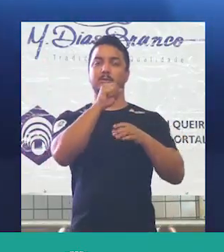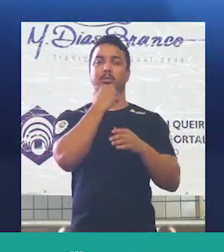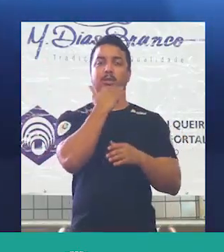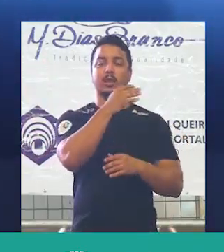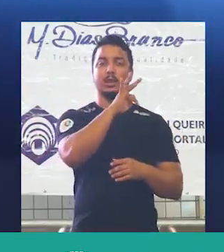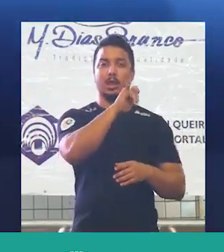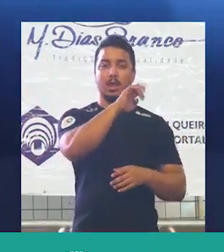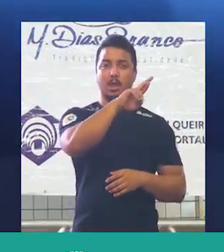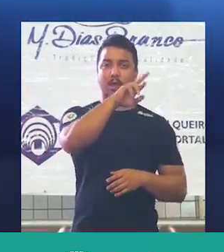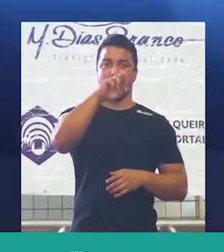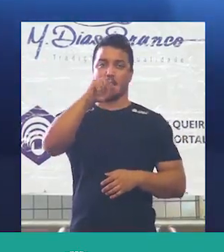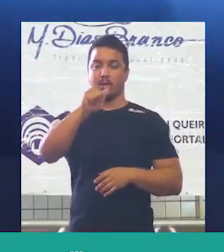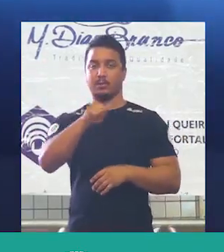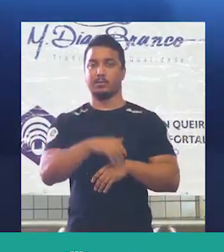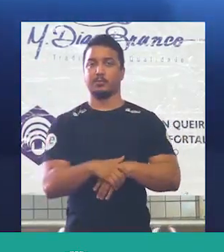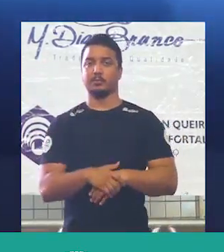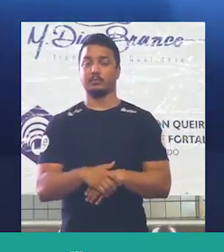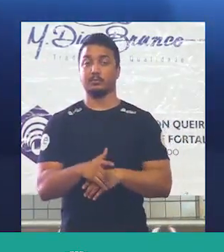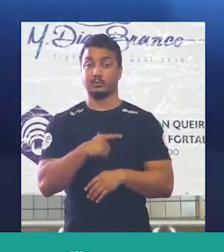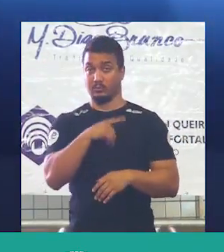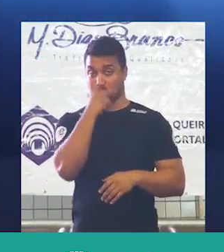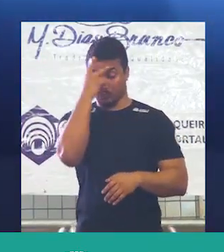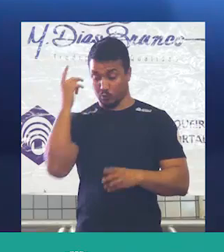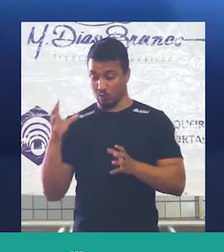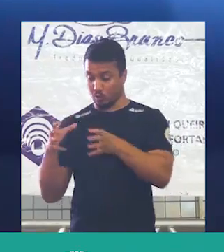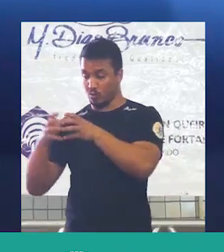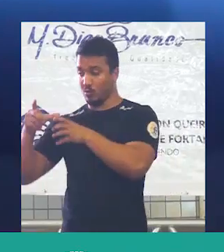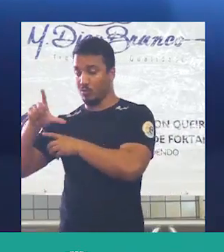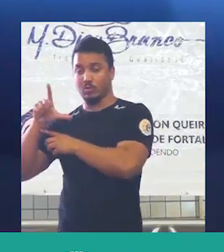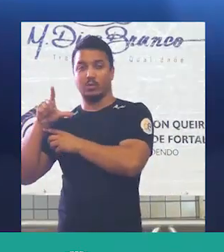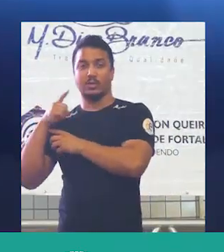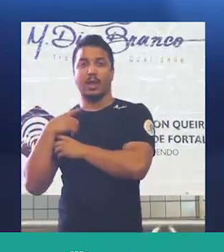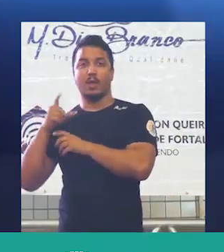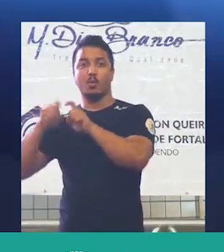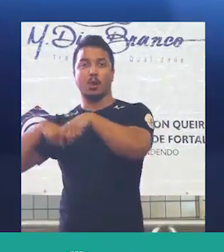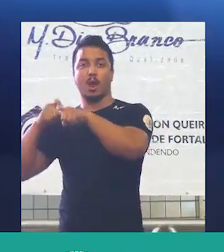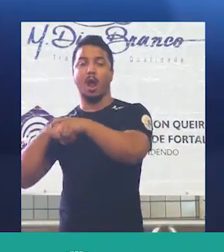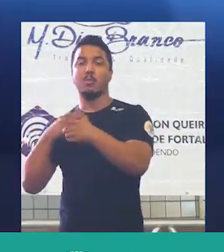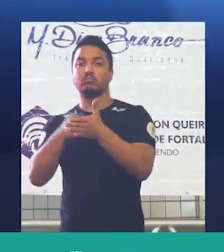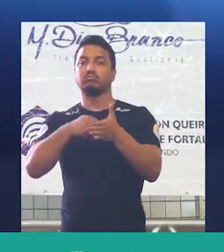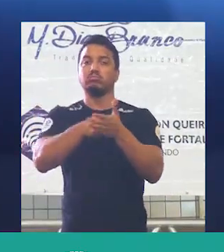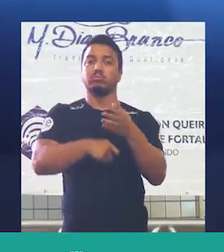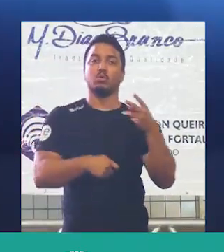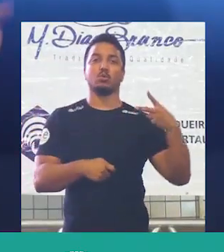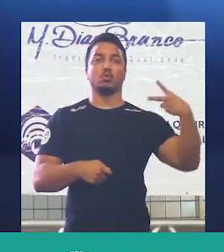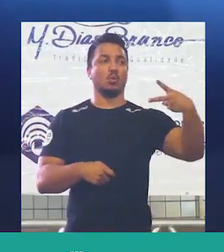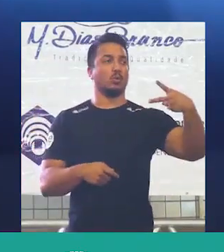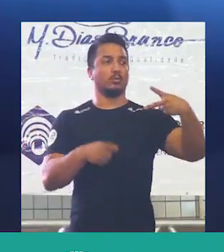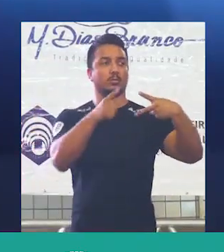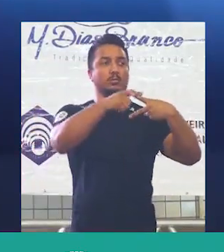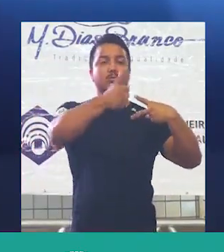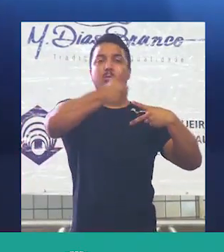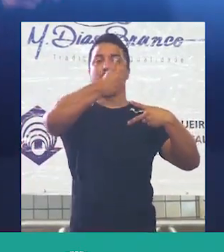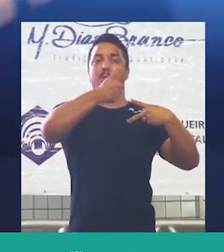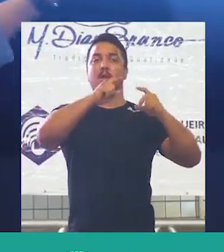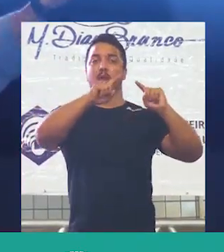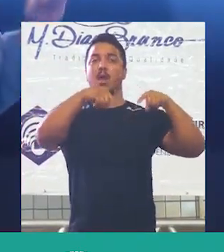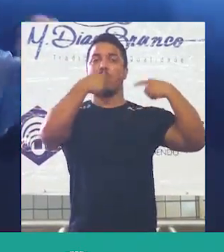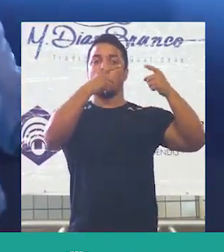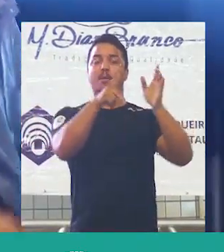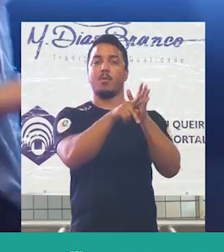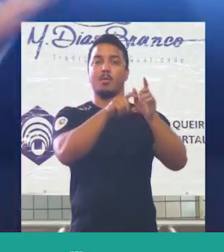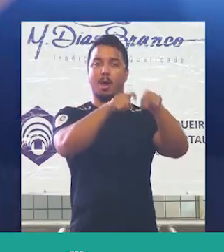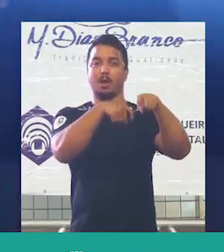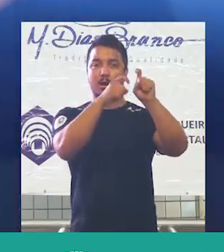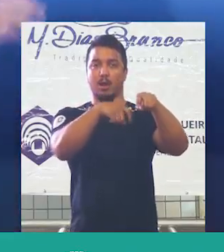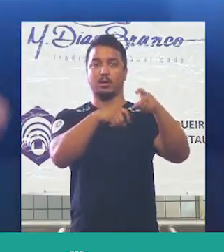então as ligas camponesas? Um movimento de trabalhadores do campo que lutavam por duas coisas. Primeiro, reforma